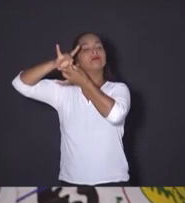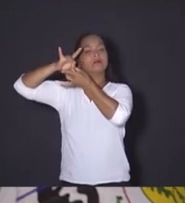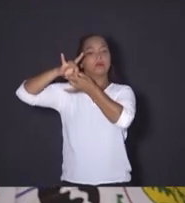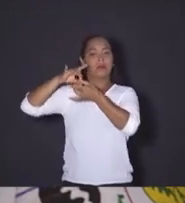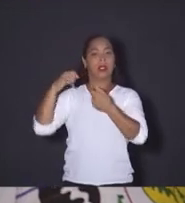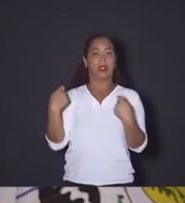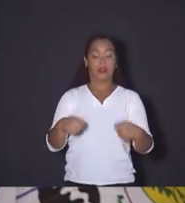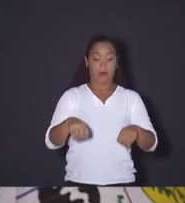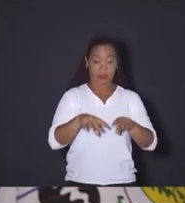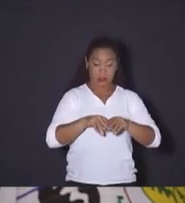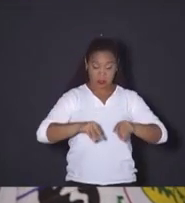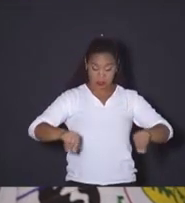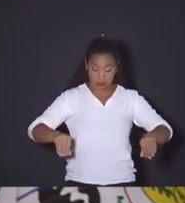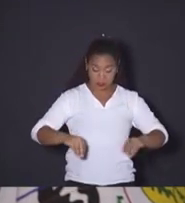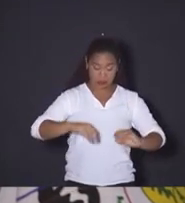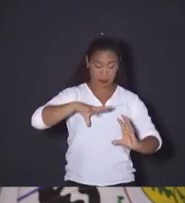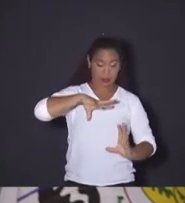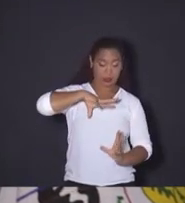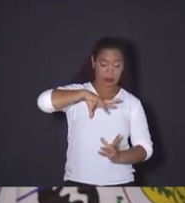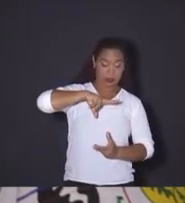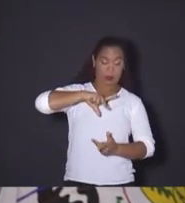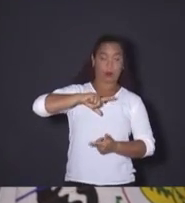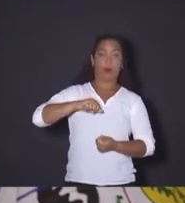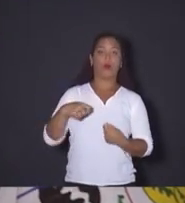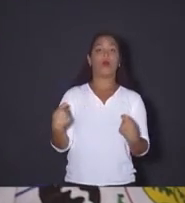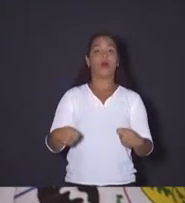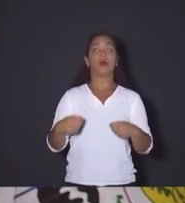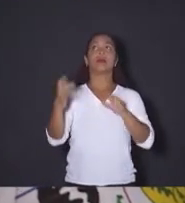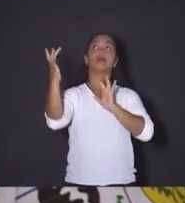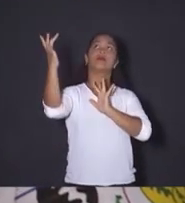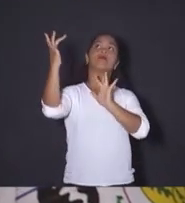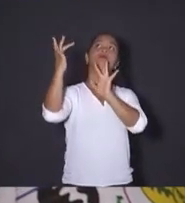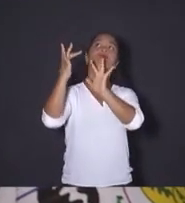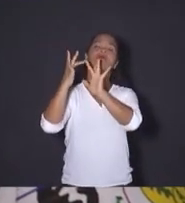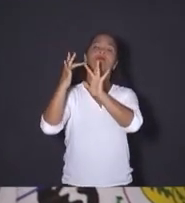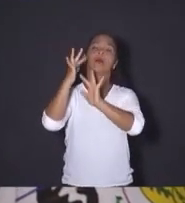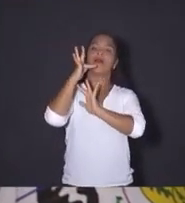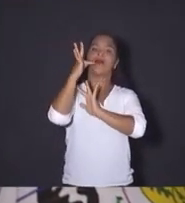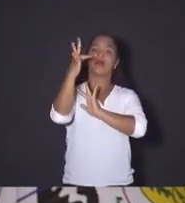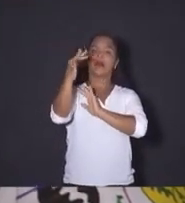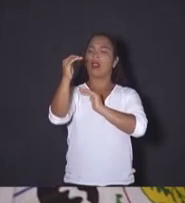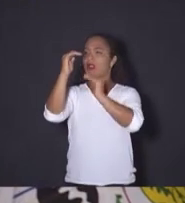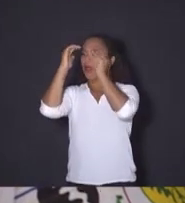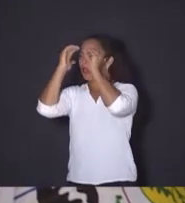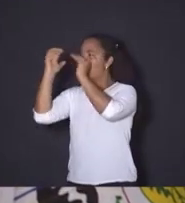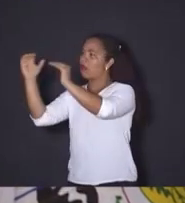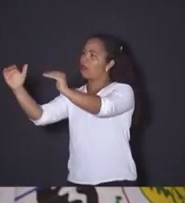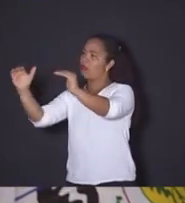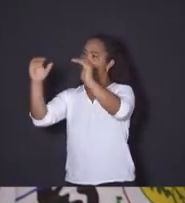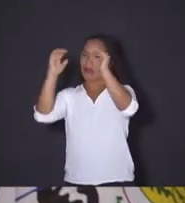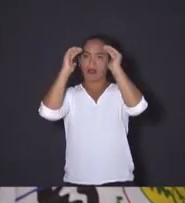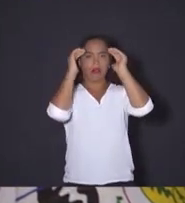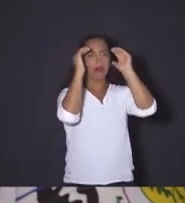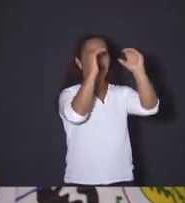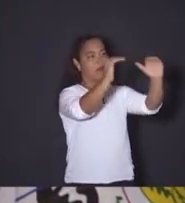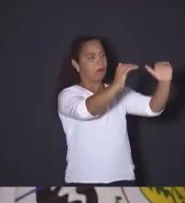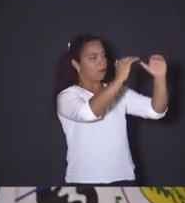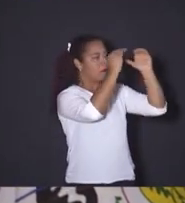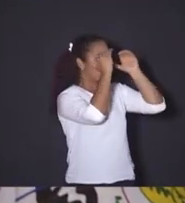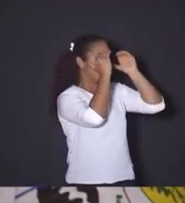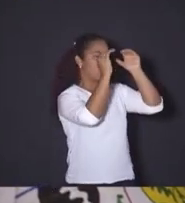terra é é ter essa ligação com o futuro e respeitarmos uns aos outros não só na questão de